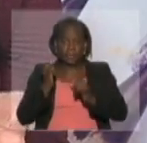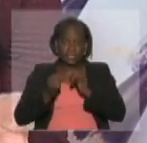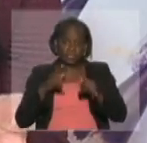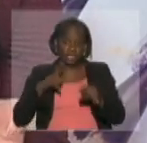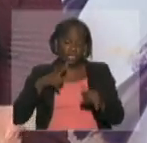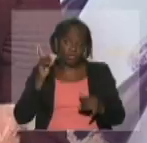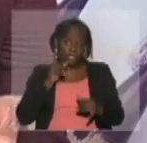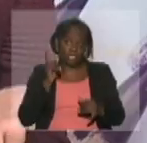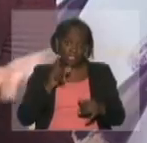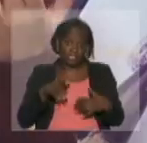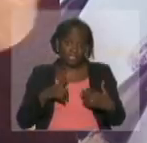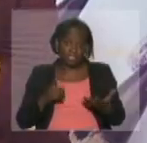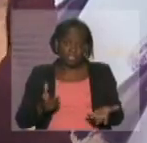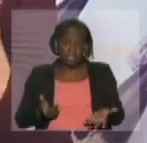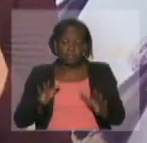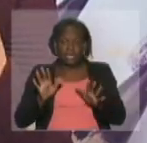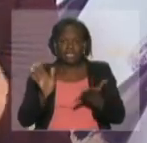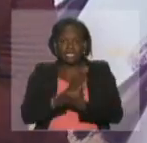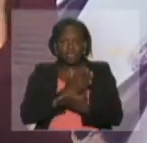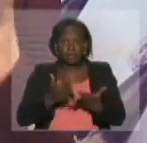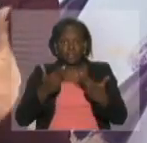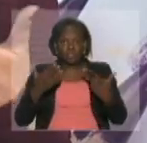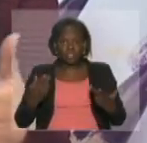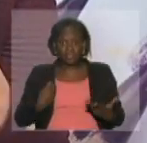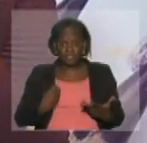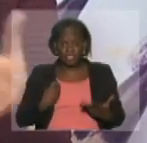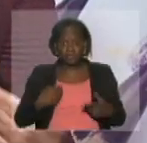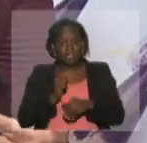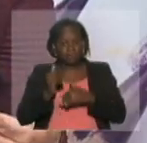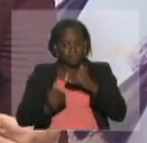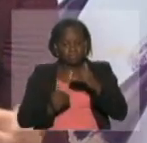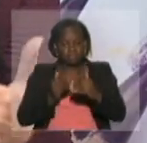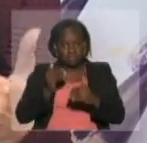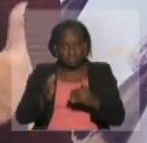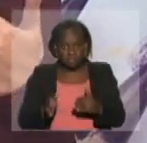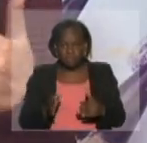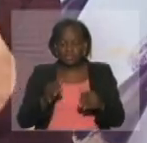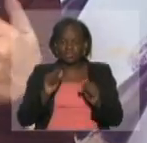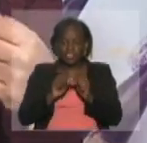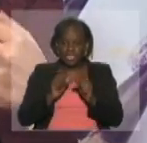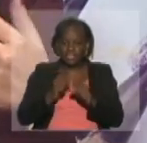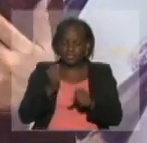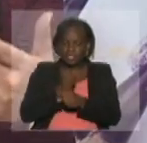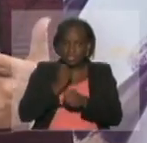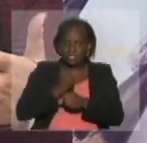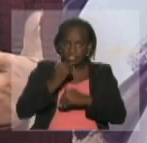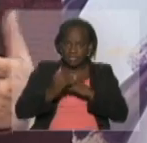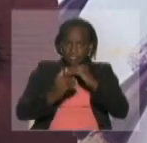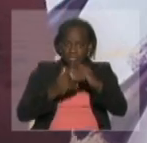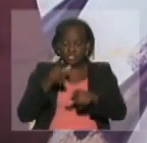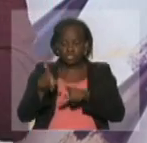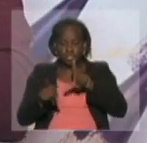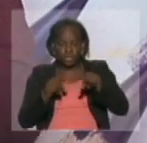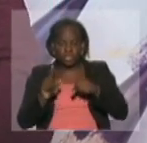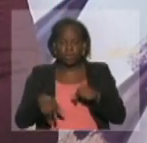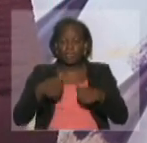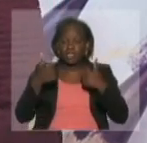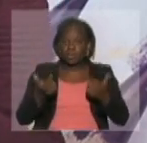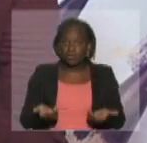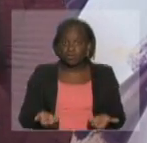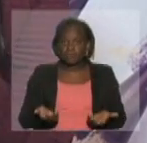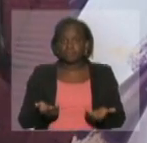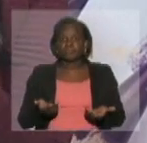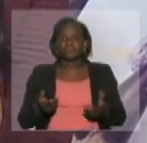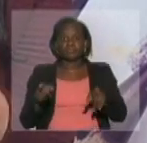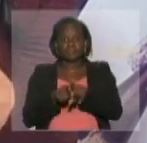nosso alcance. Quer dizer, mas algumas coisas na vida você tem que esperar, é um processo de construção, né? De escolher o que